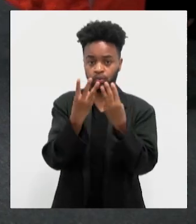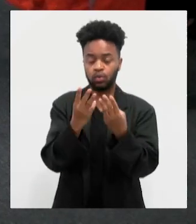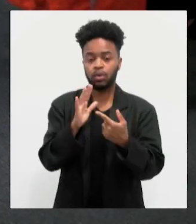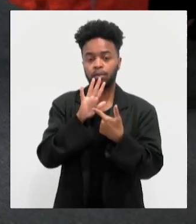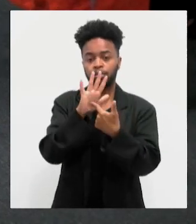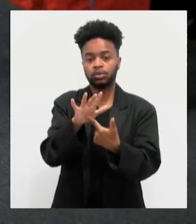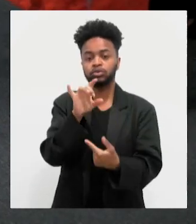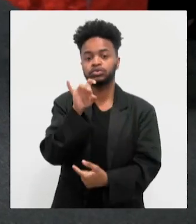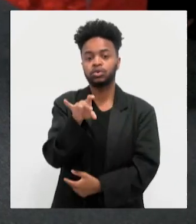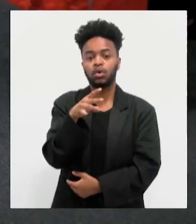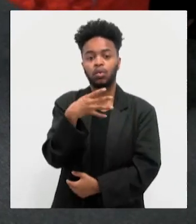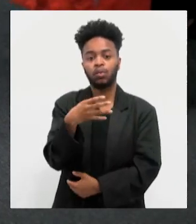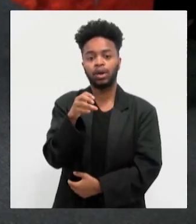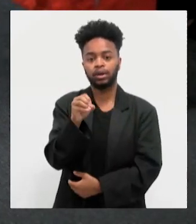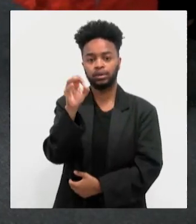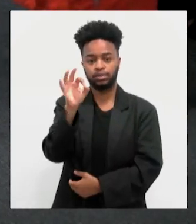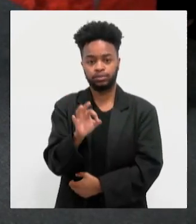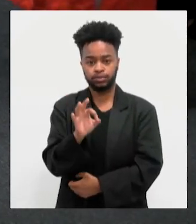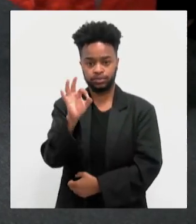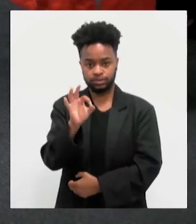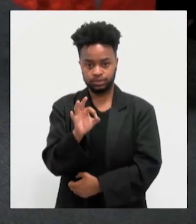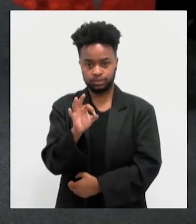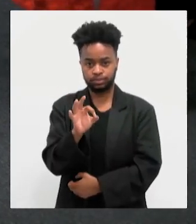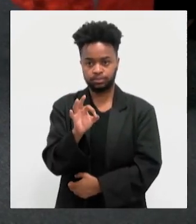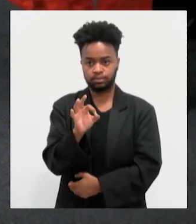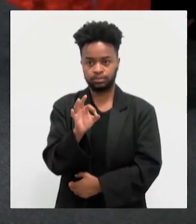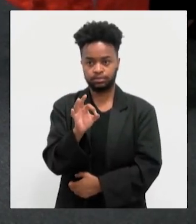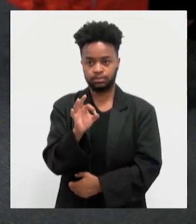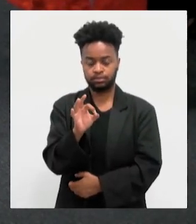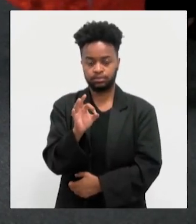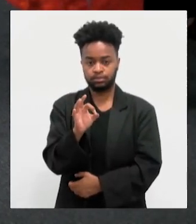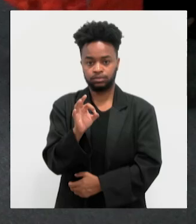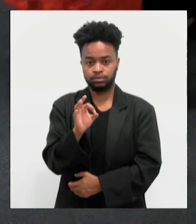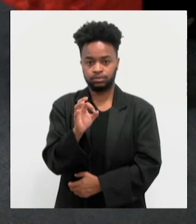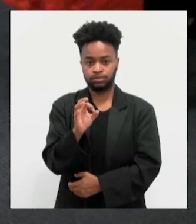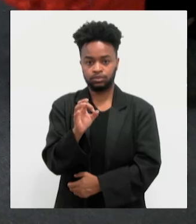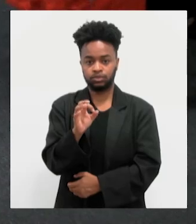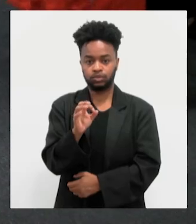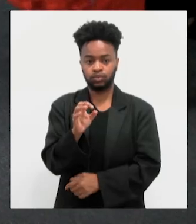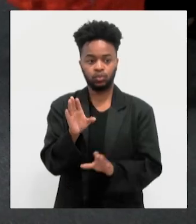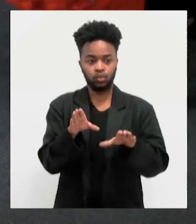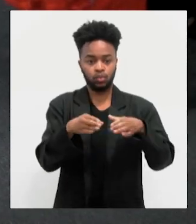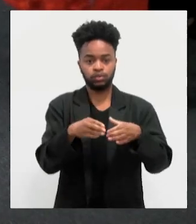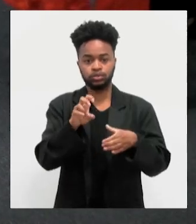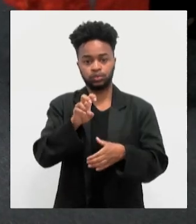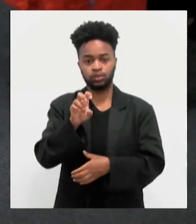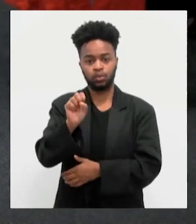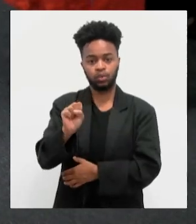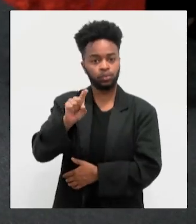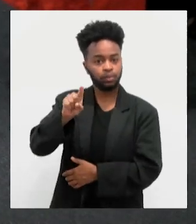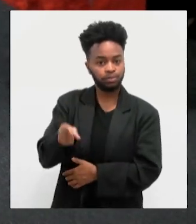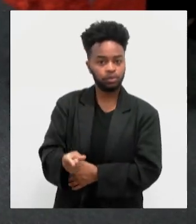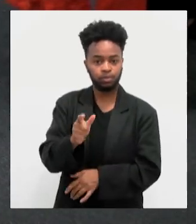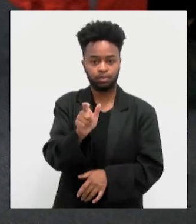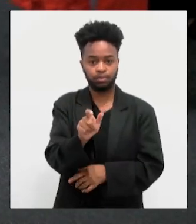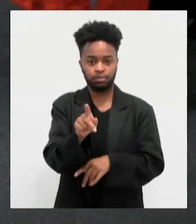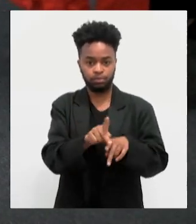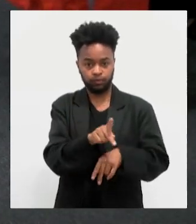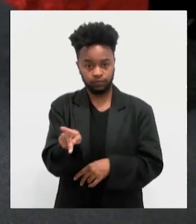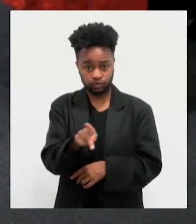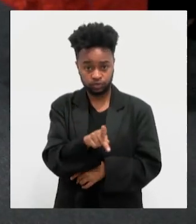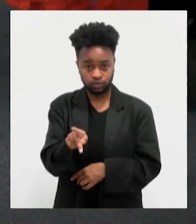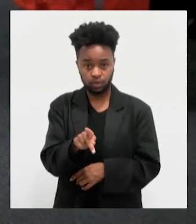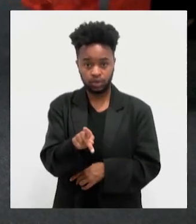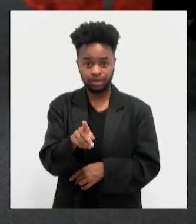somente 40% dos 58 mil professores que foram entrevistados se